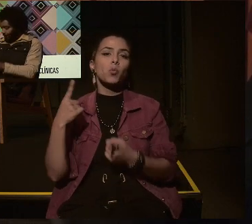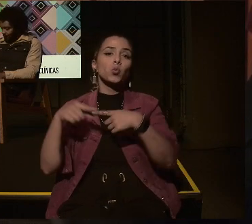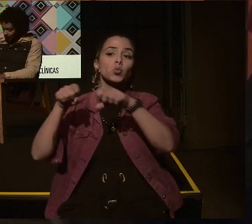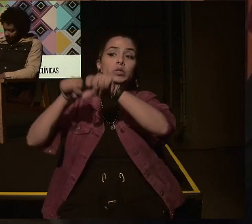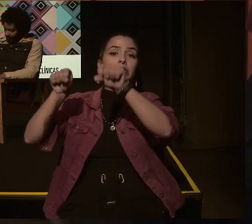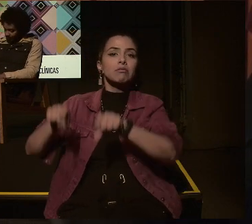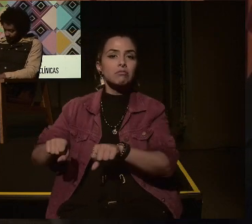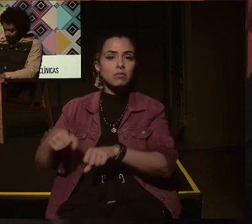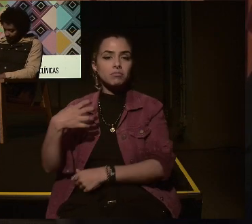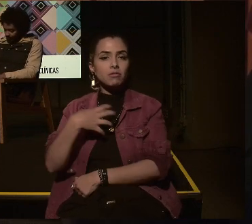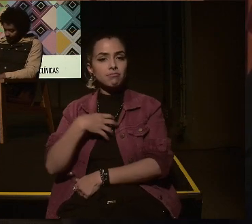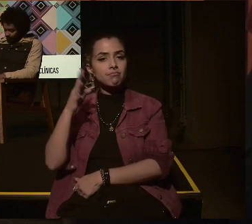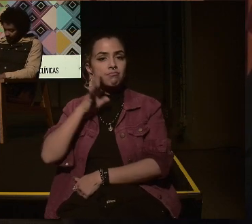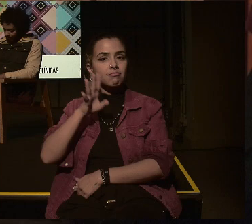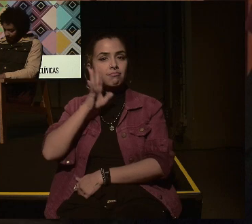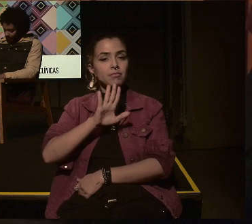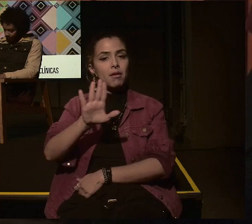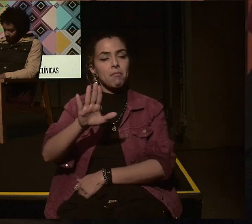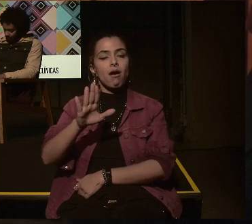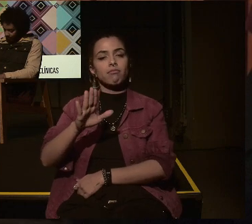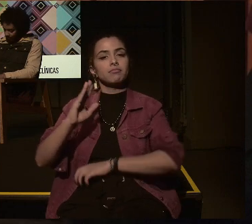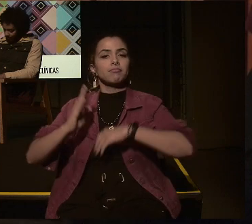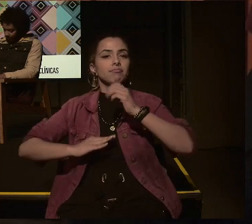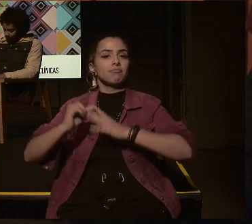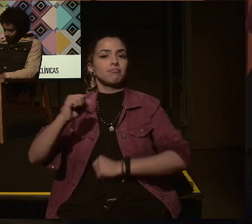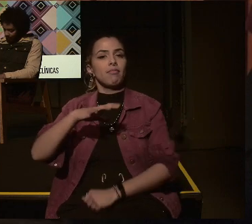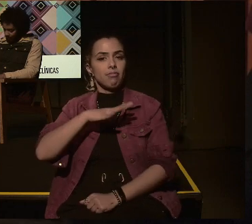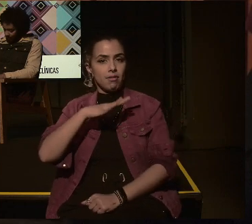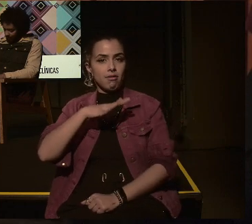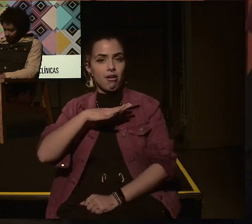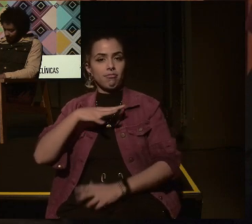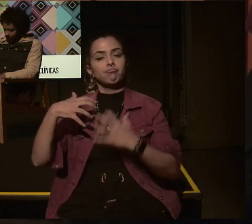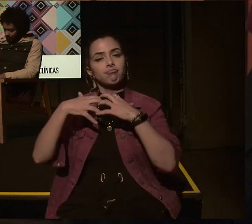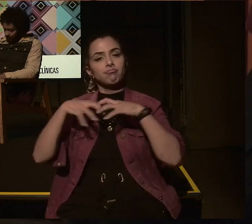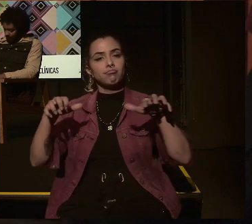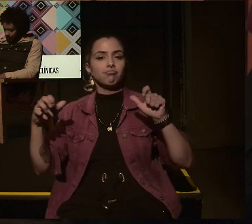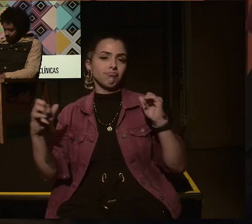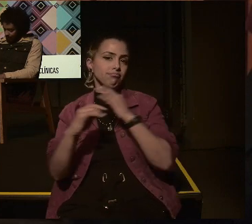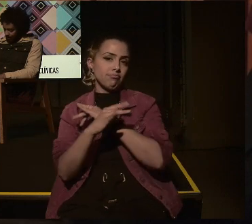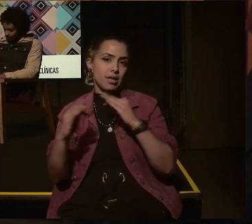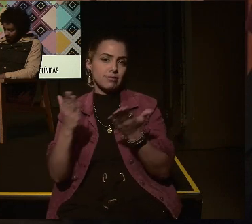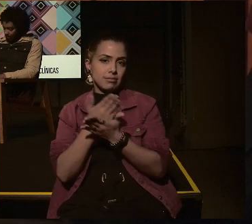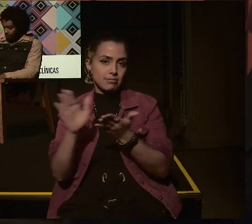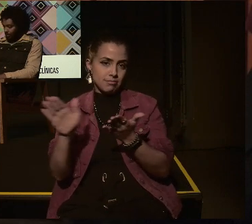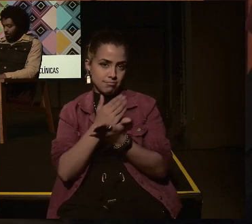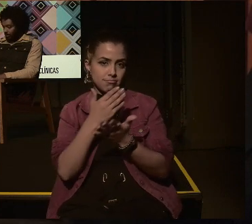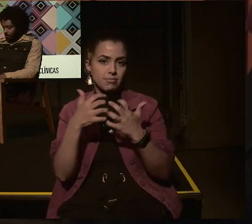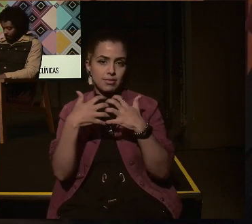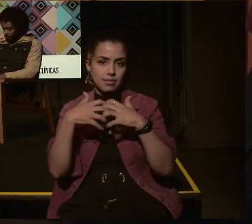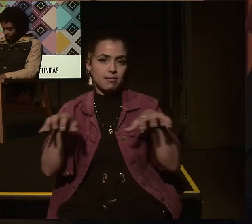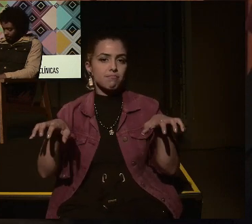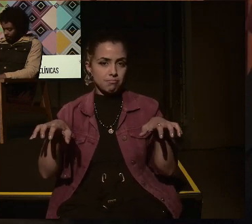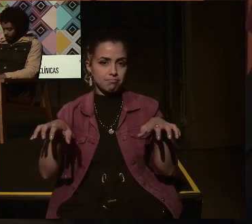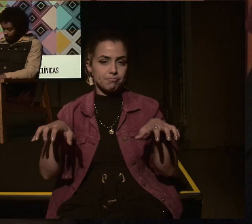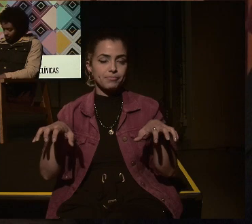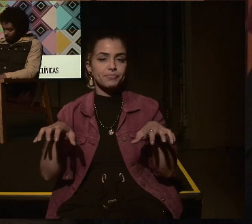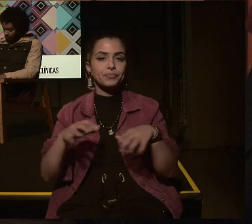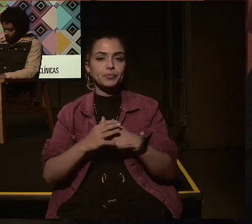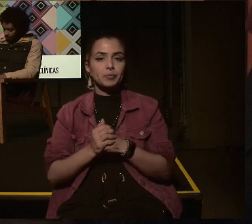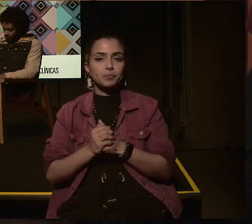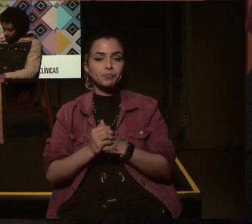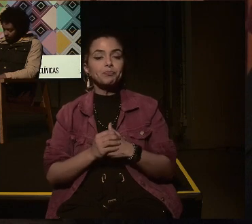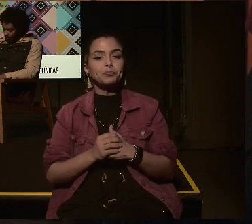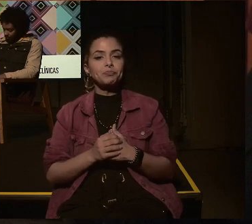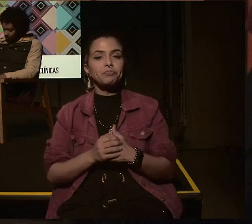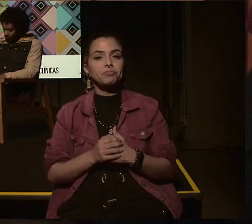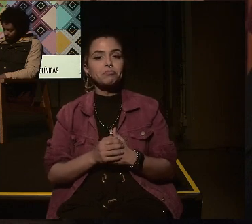segregado. No meio da cidade, mas ainda segregado. E, então, era um certo